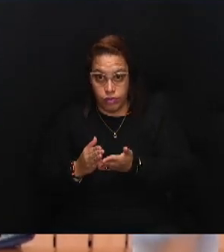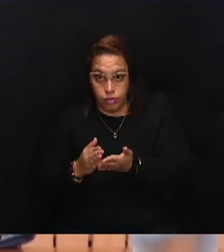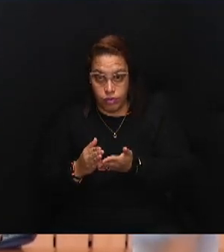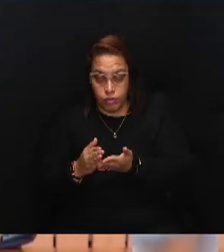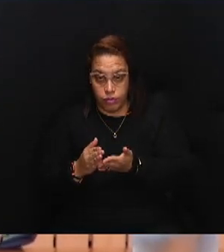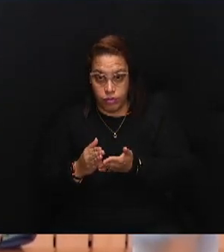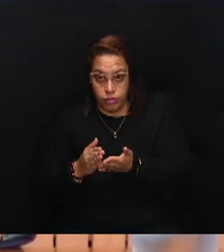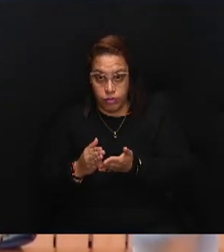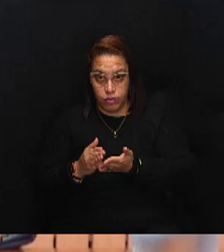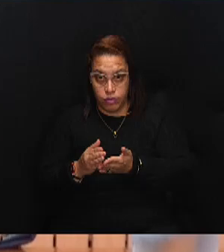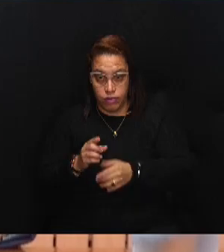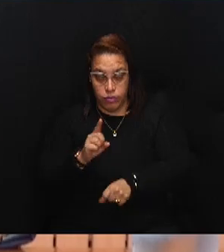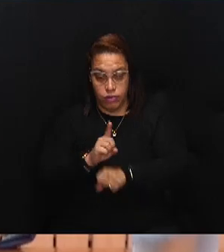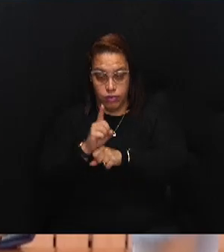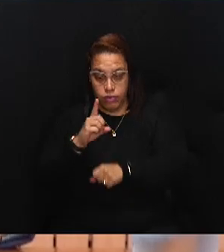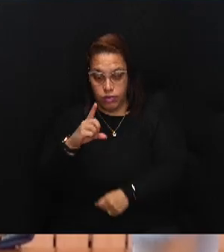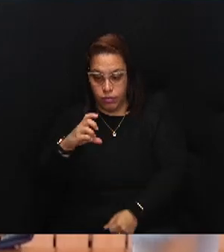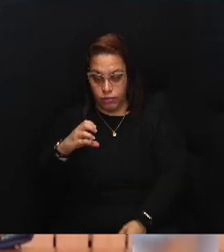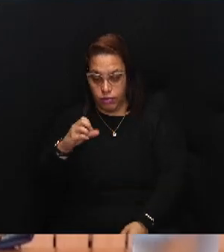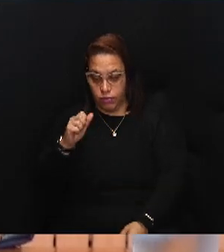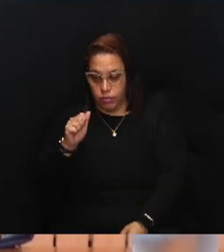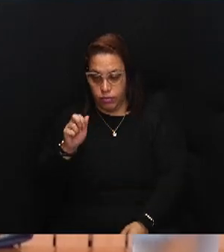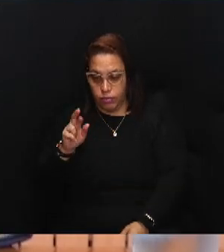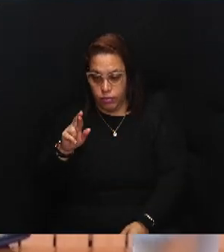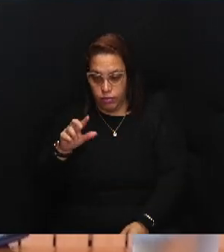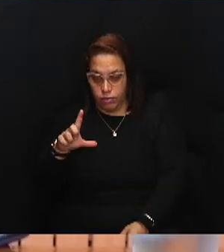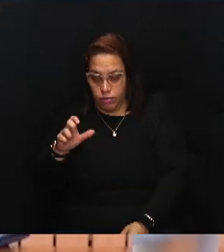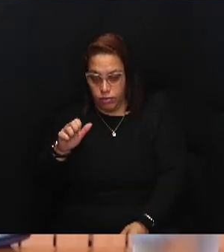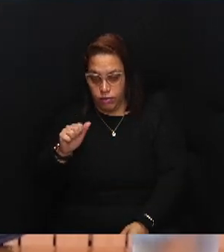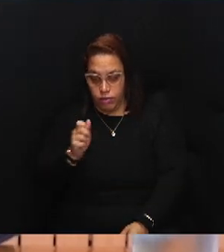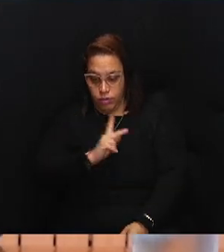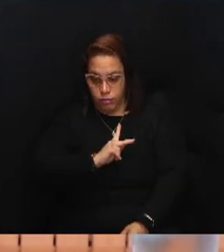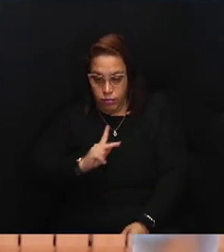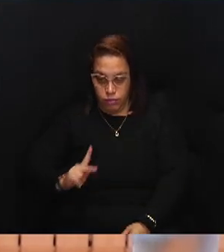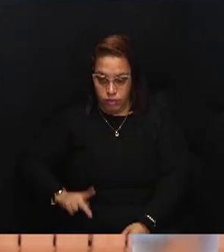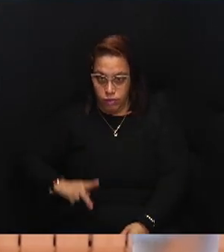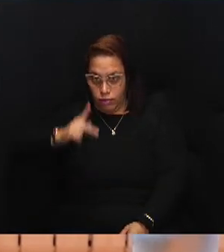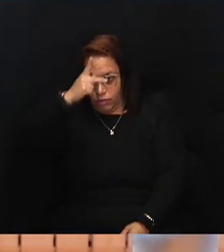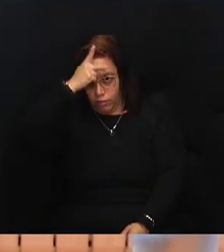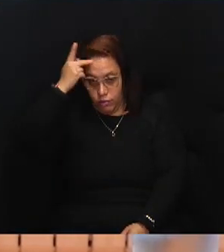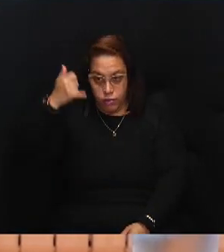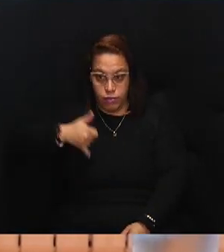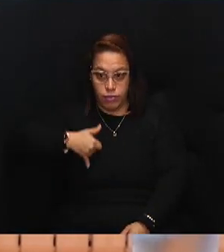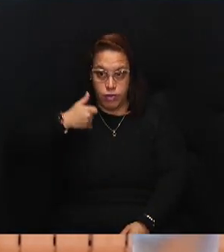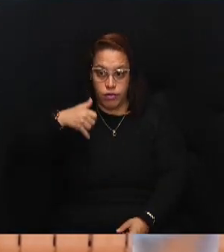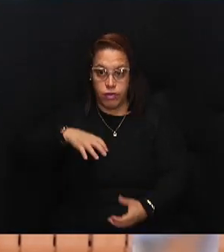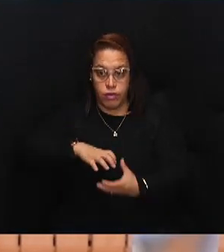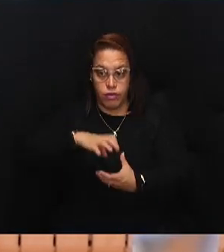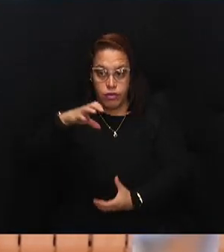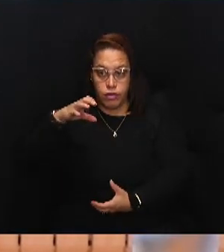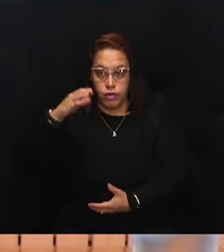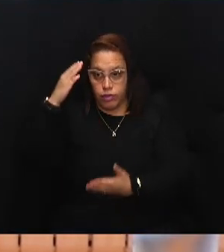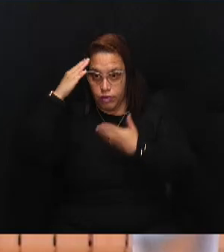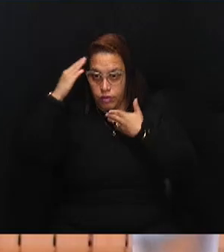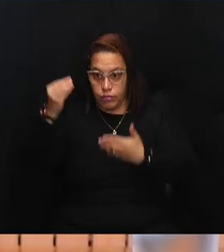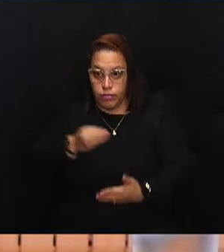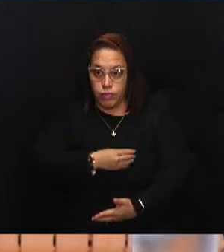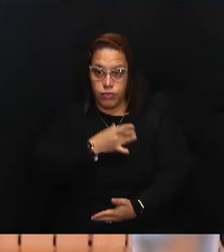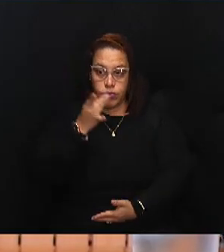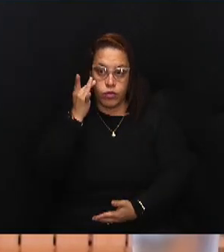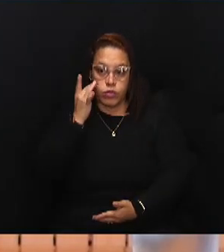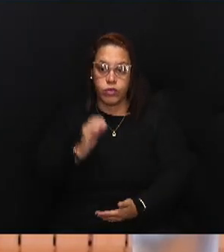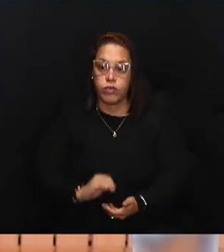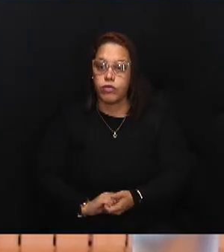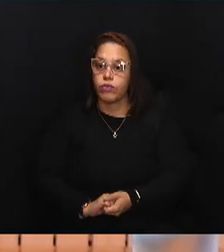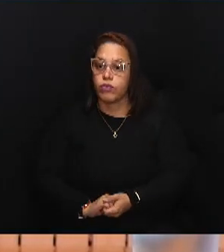começar aqui com a doutora Carla, que é a presidente do Conselho Municipal de Idoso. Muito obrigado pela presença. Você pode dar as